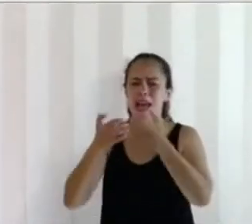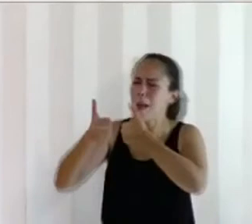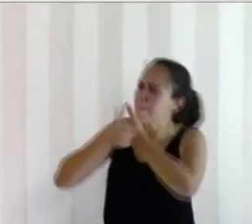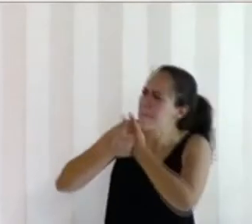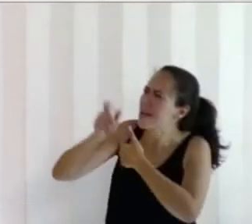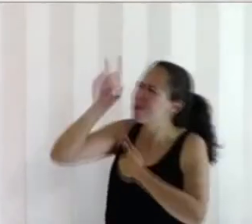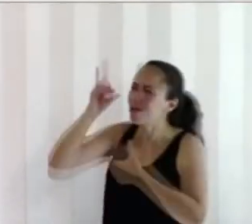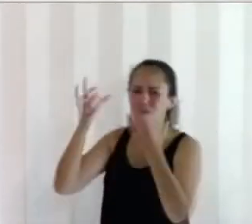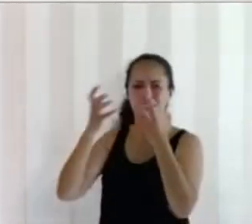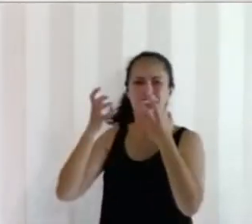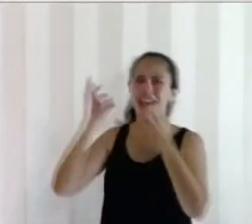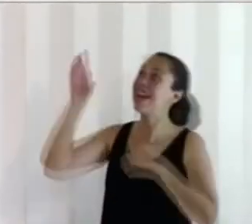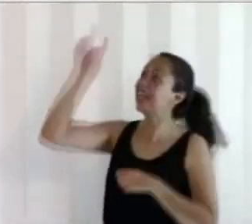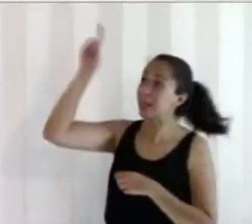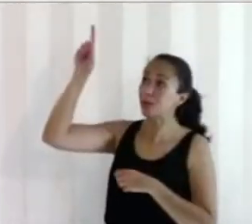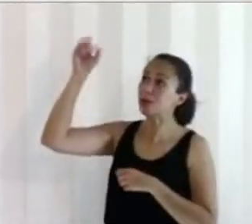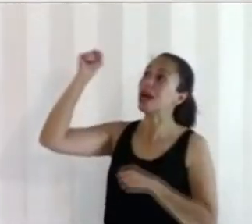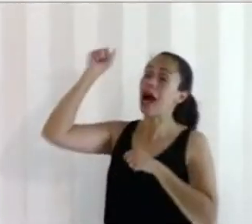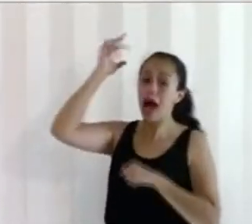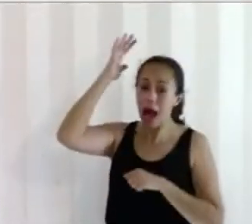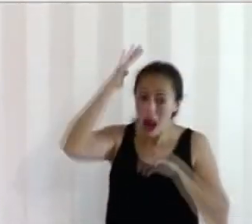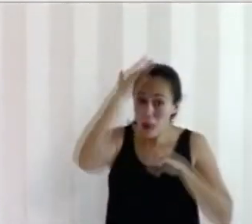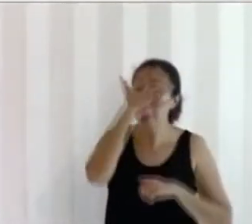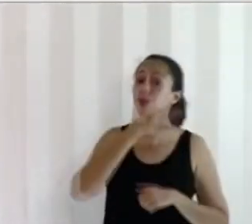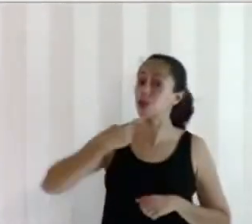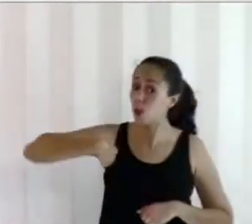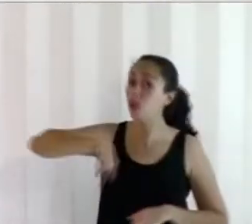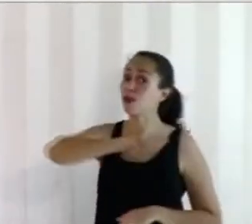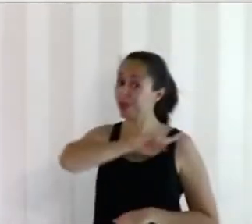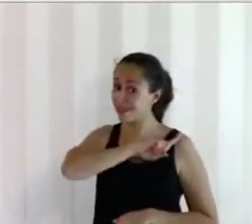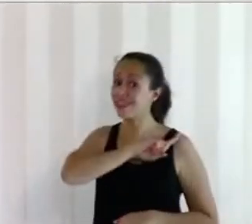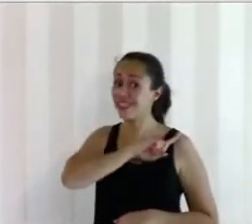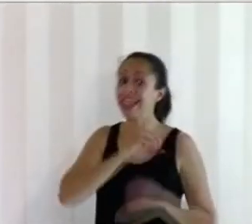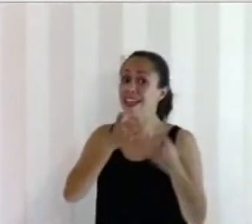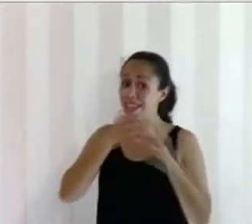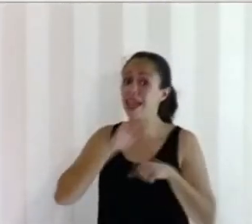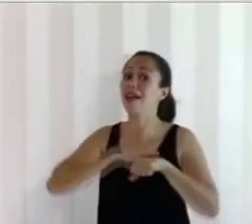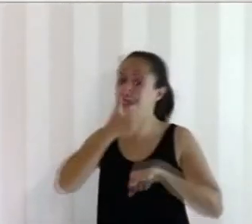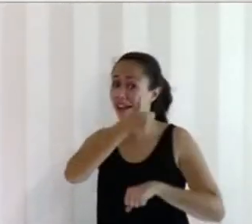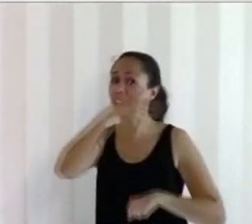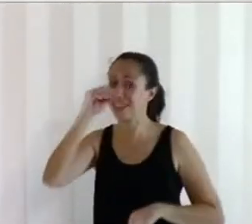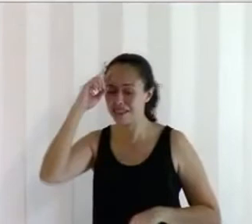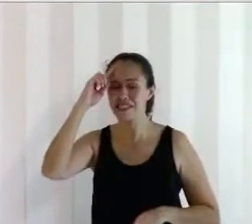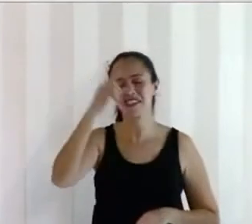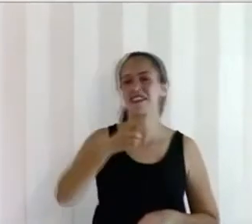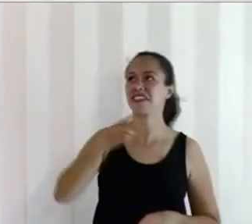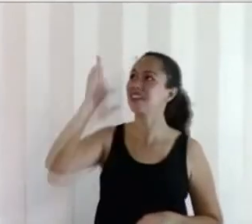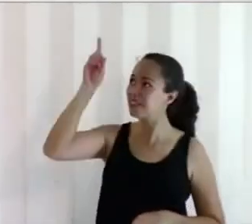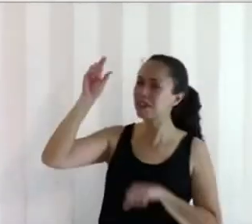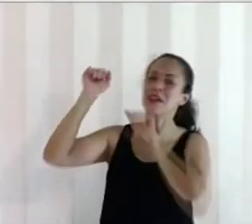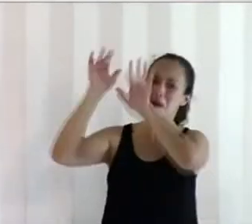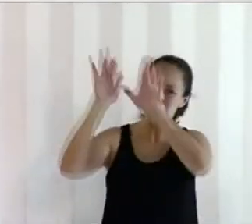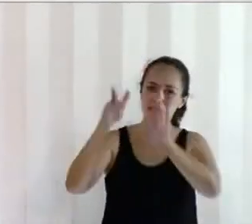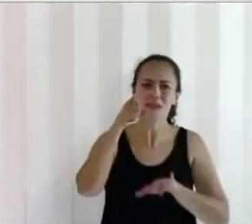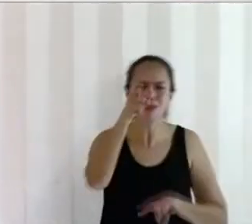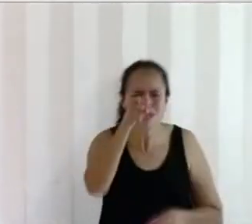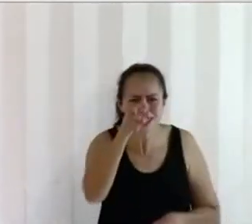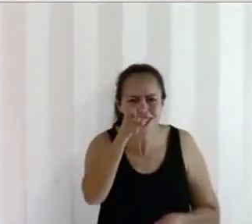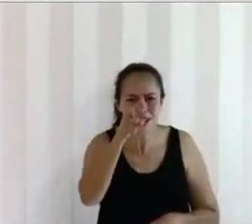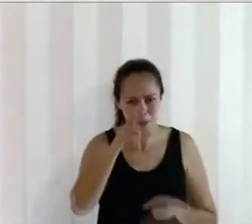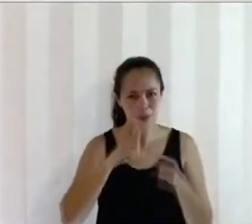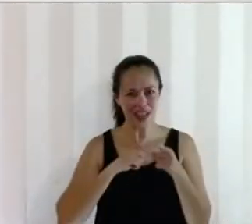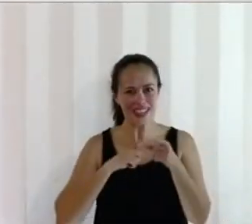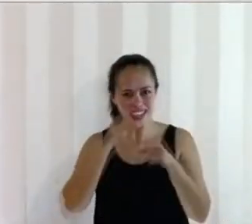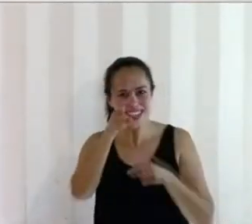talvez. Você que já terminou os 10 mandamentos, terminou? Está terminado? O reverendo Robert tem uma maneira,